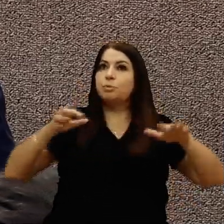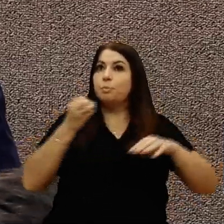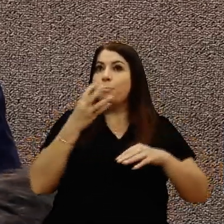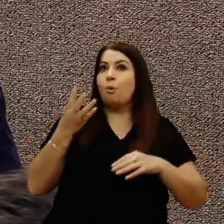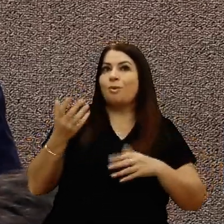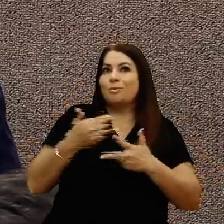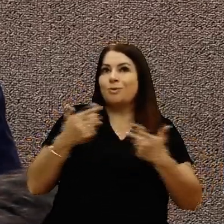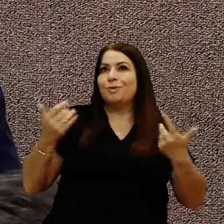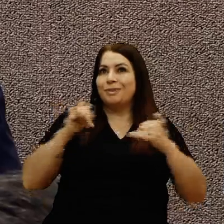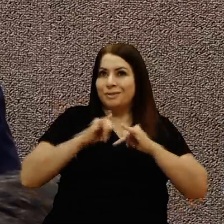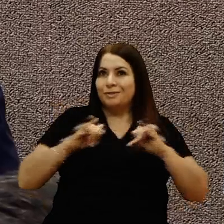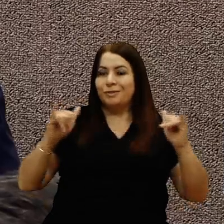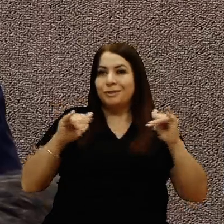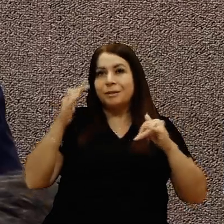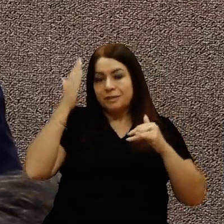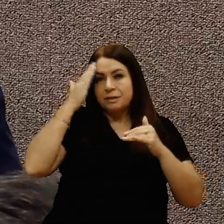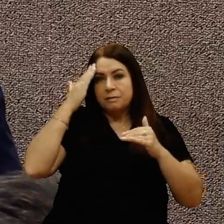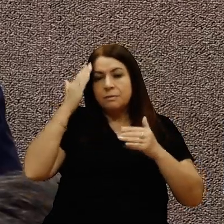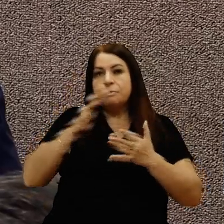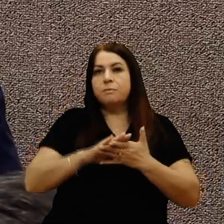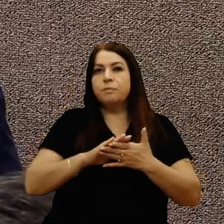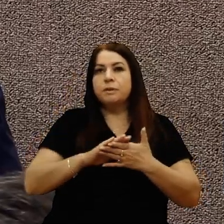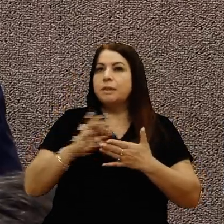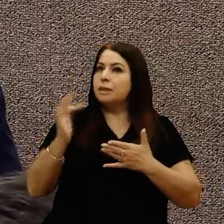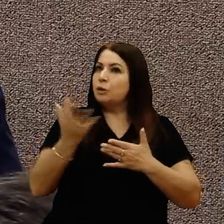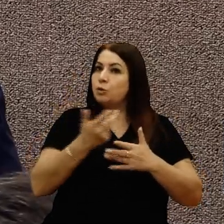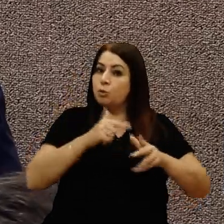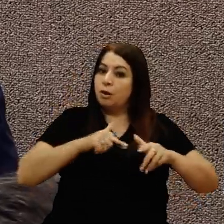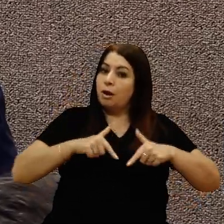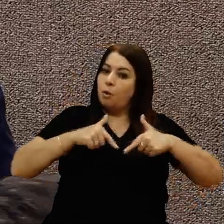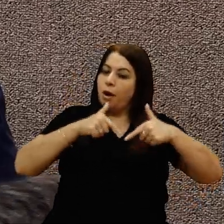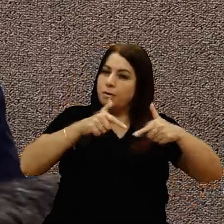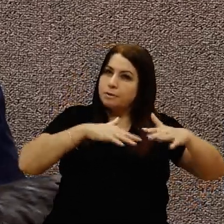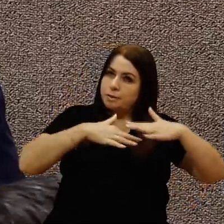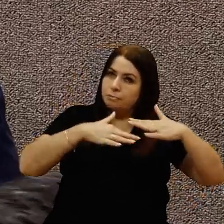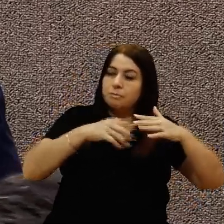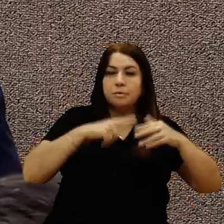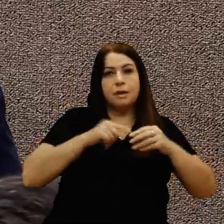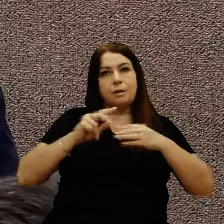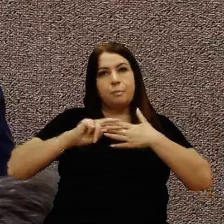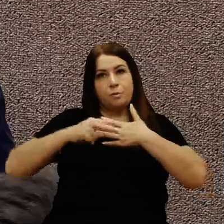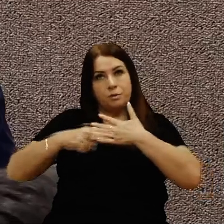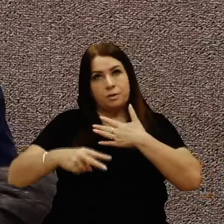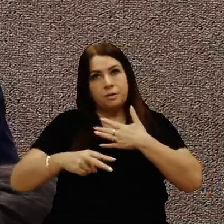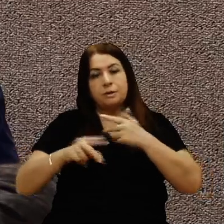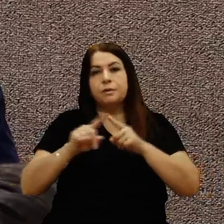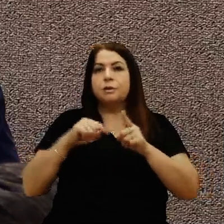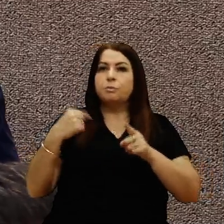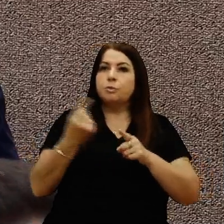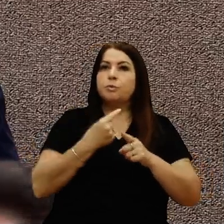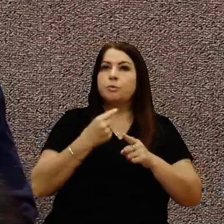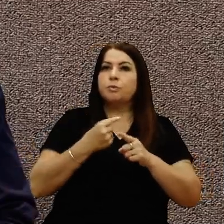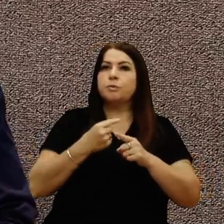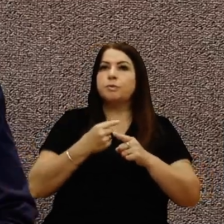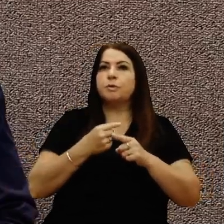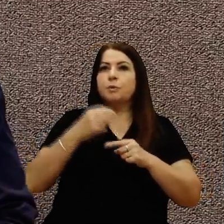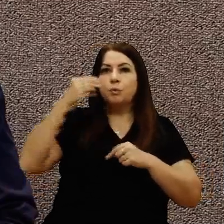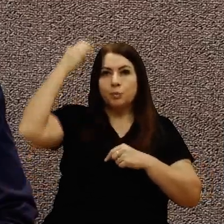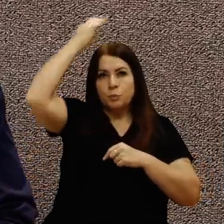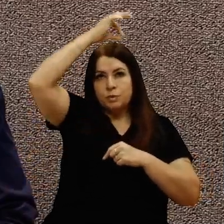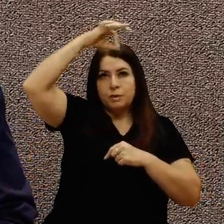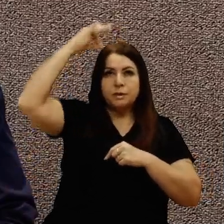nós saibamos que toda ação nossa tem uma consequência. Então, eu queria desejar para nós um santo e feliz